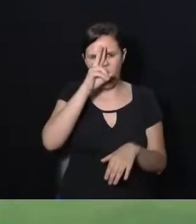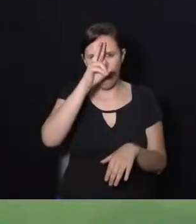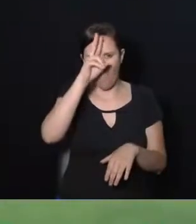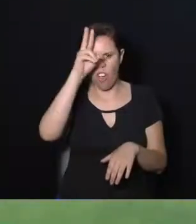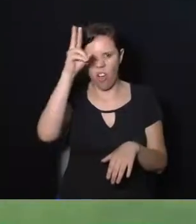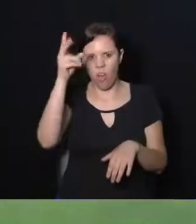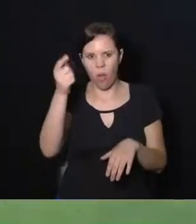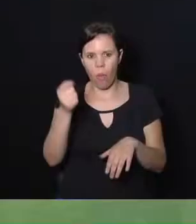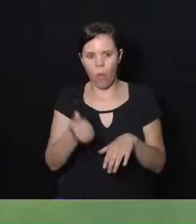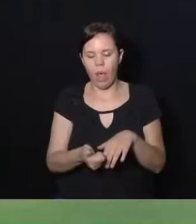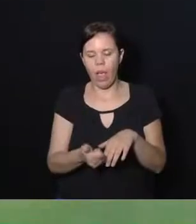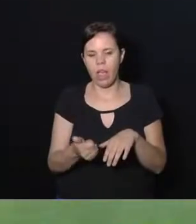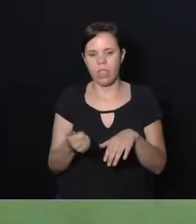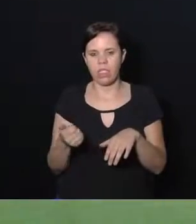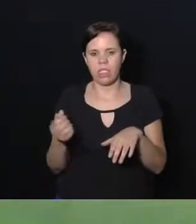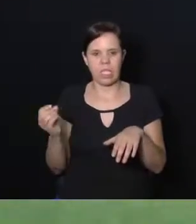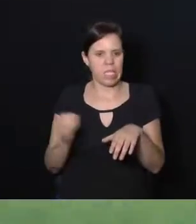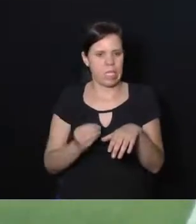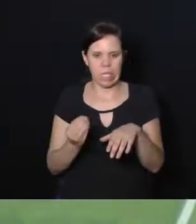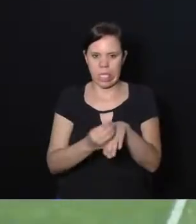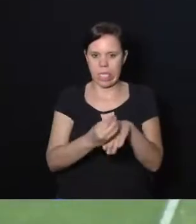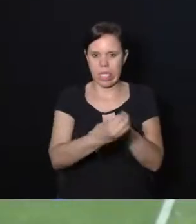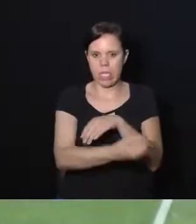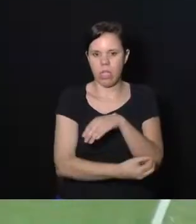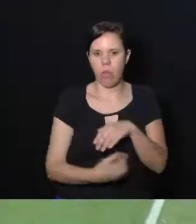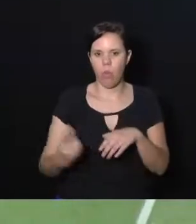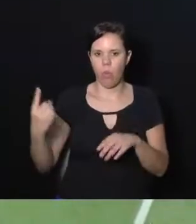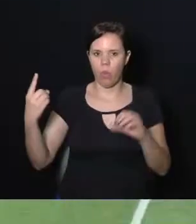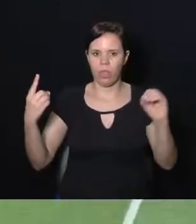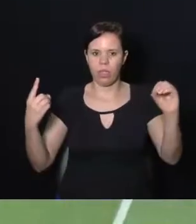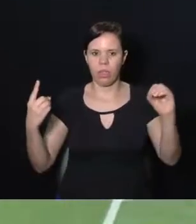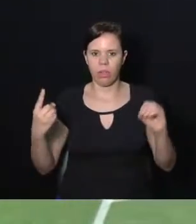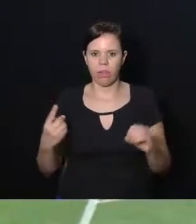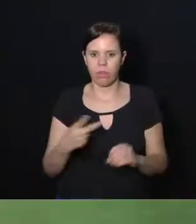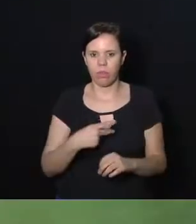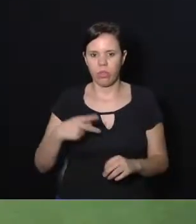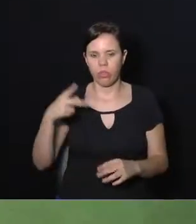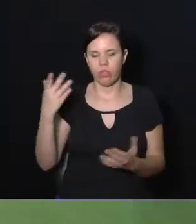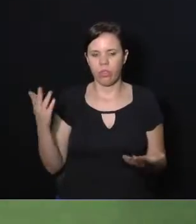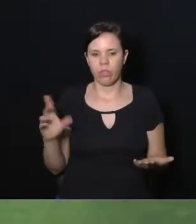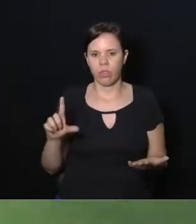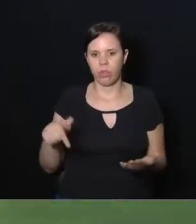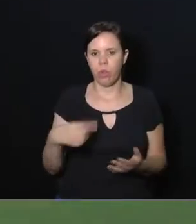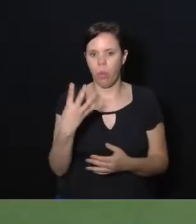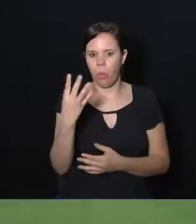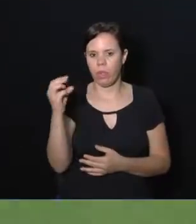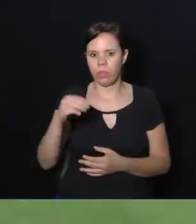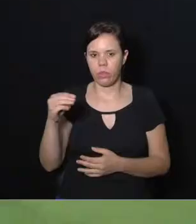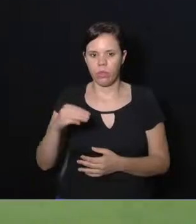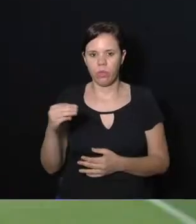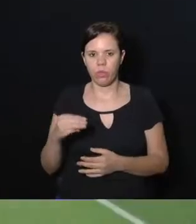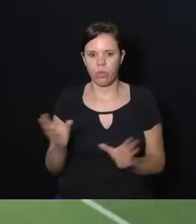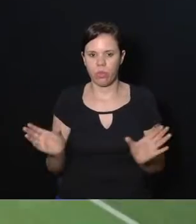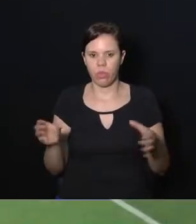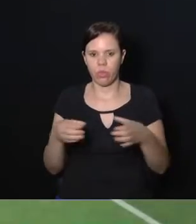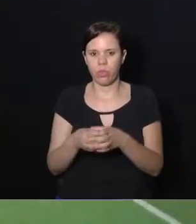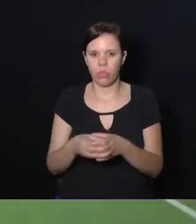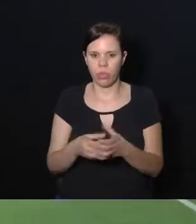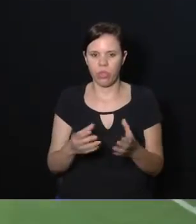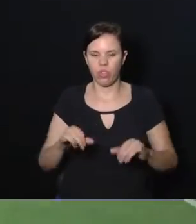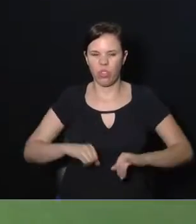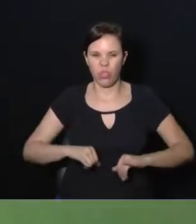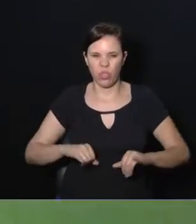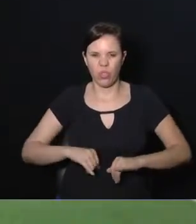bola morreu no fundo das redes. 1-0 Ponte. Só que em 4 minutos, a equipe sofreu a